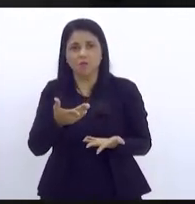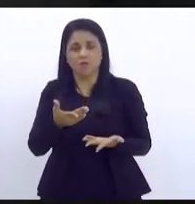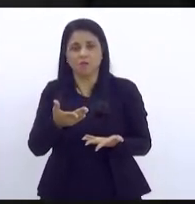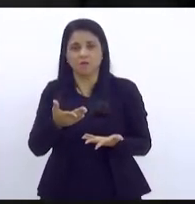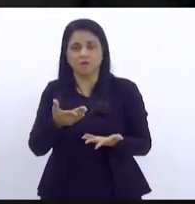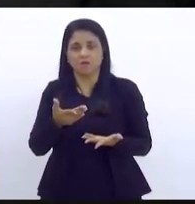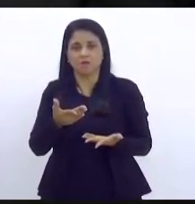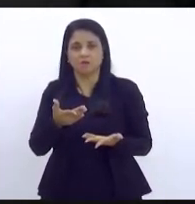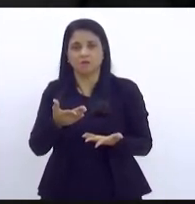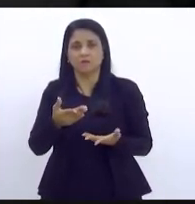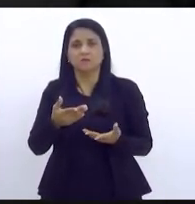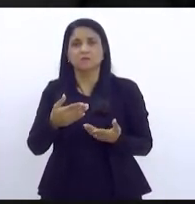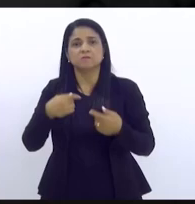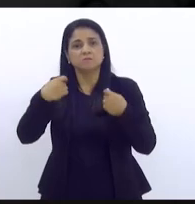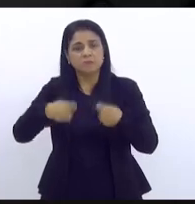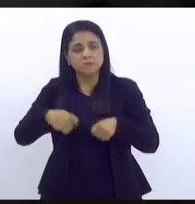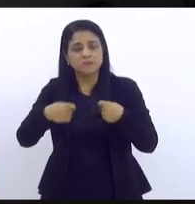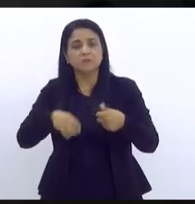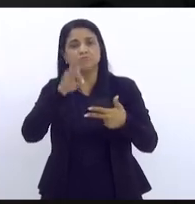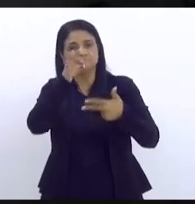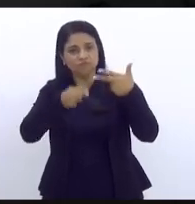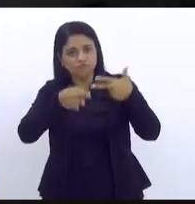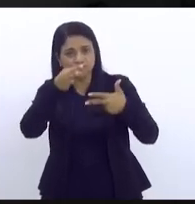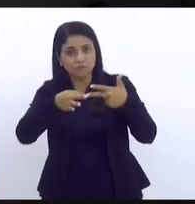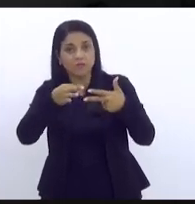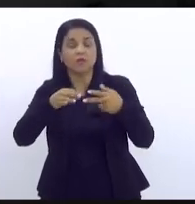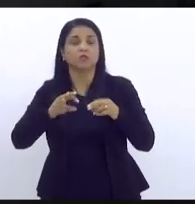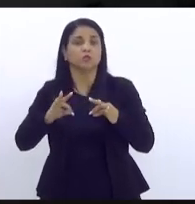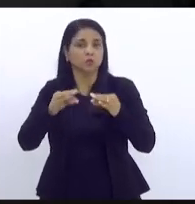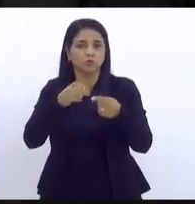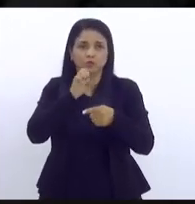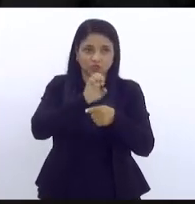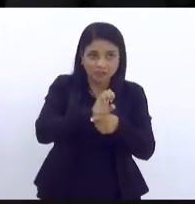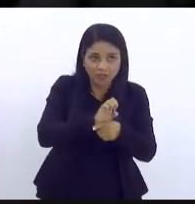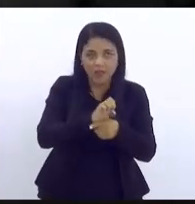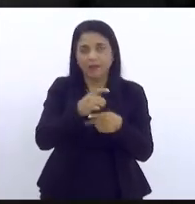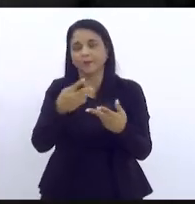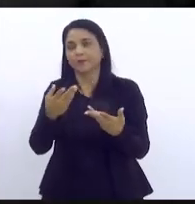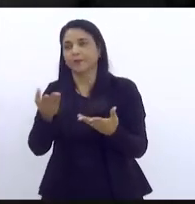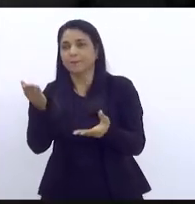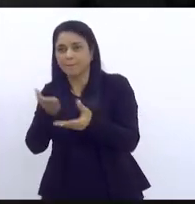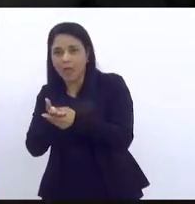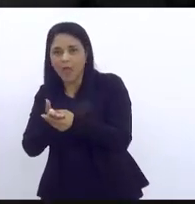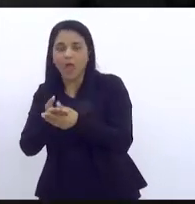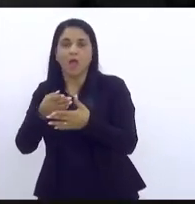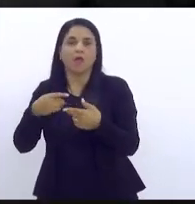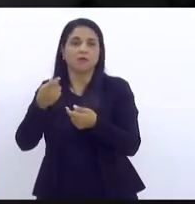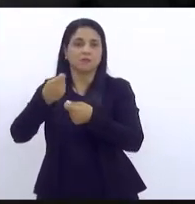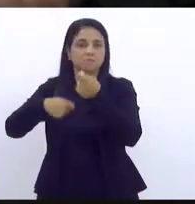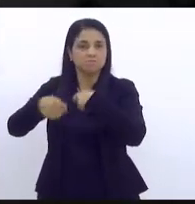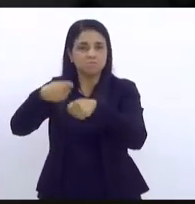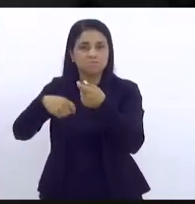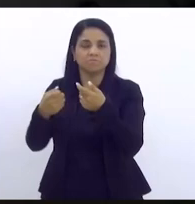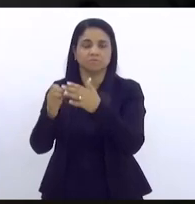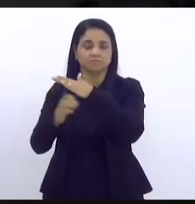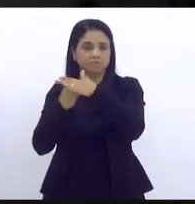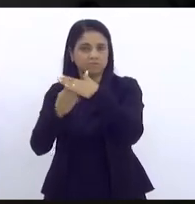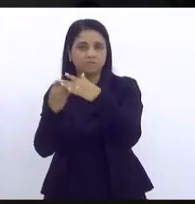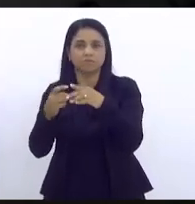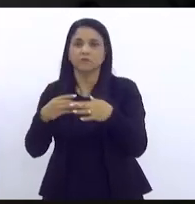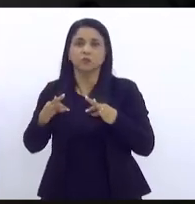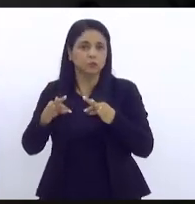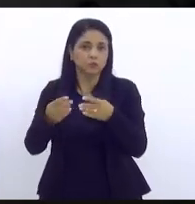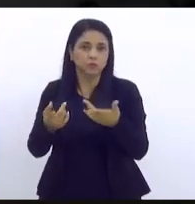interno Então a gente tem que judicializar contra todos estado agência reguladora concessionárias E por aí